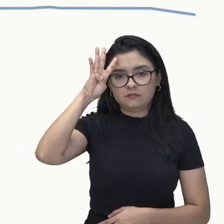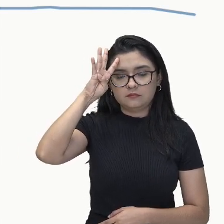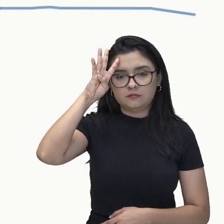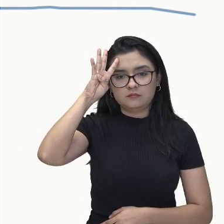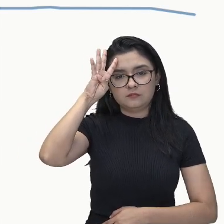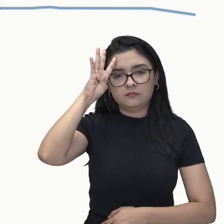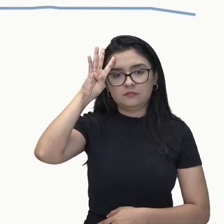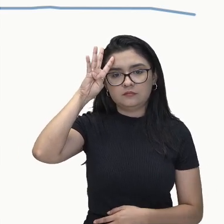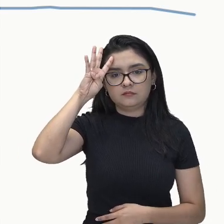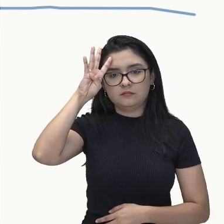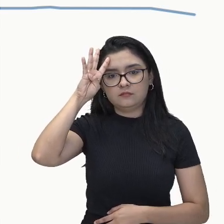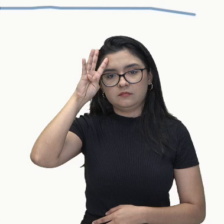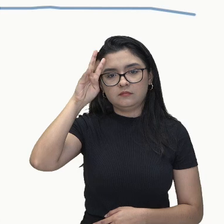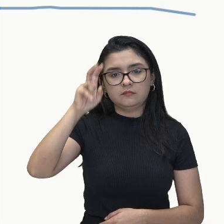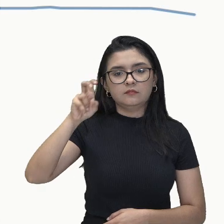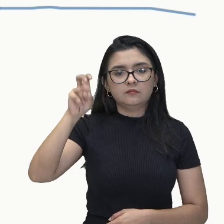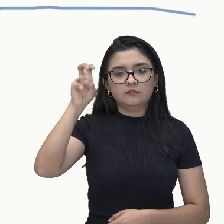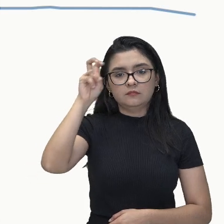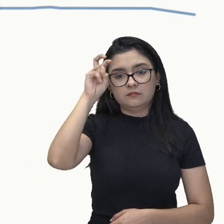Mares